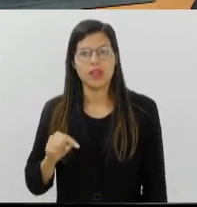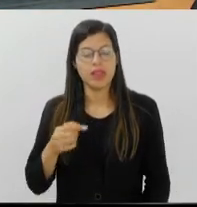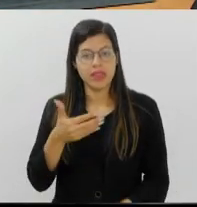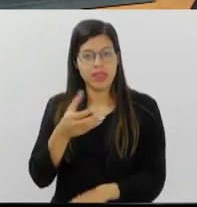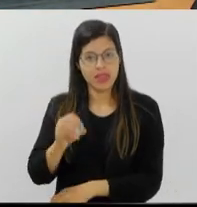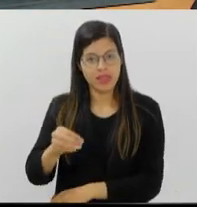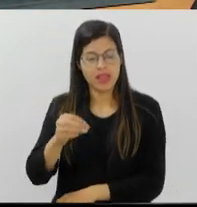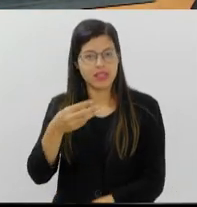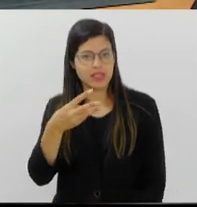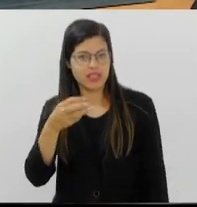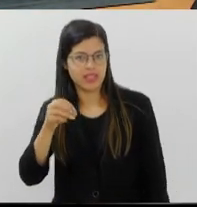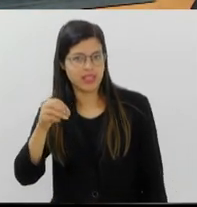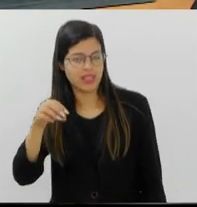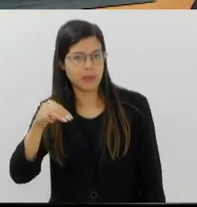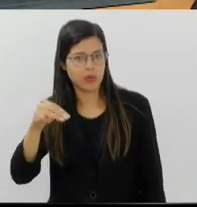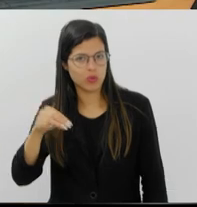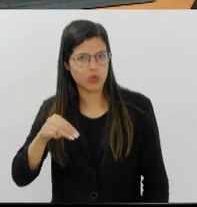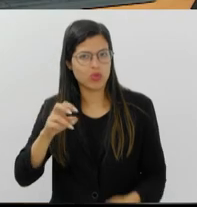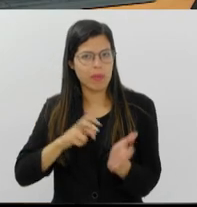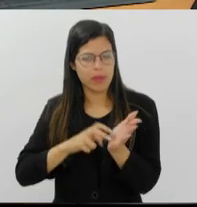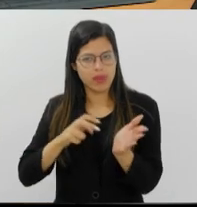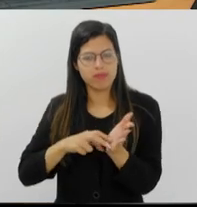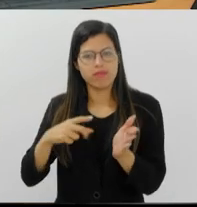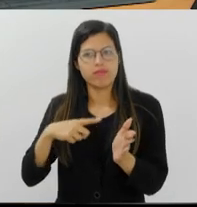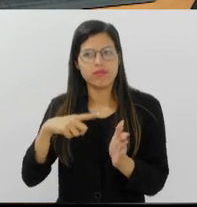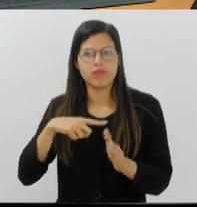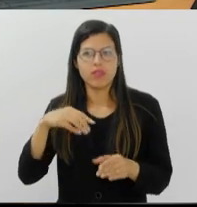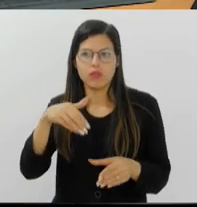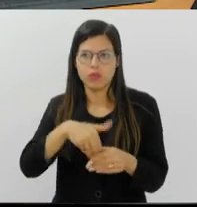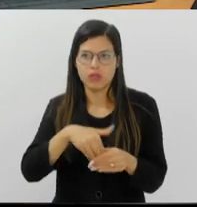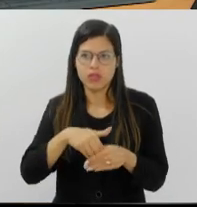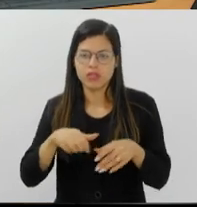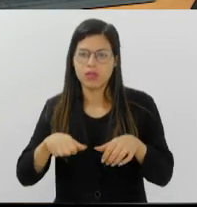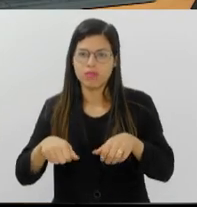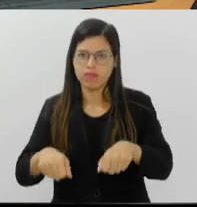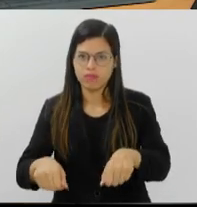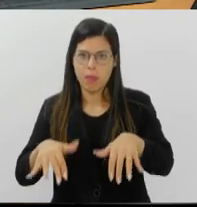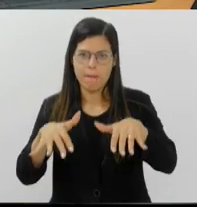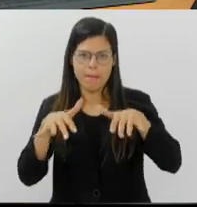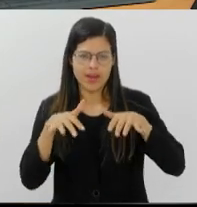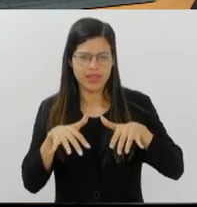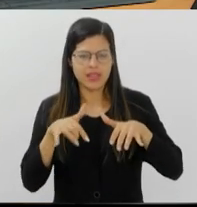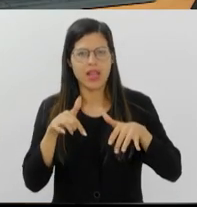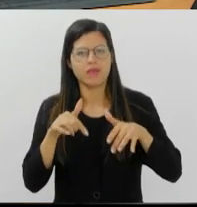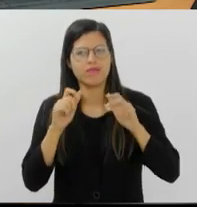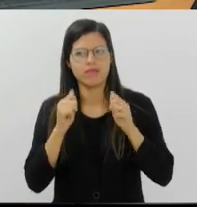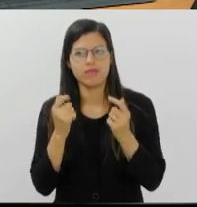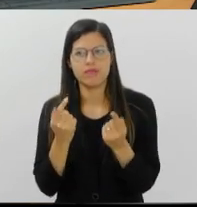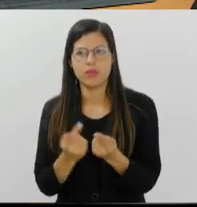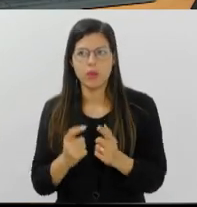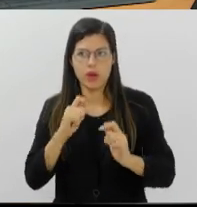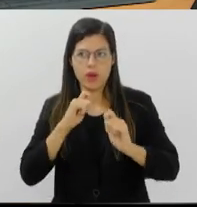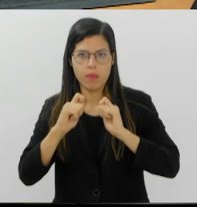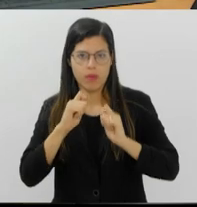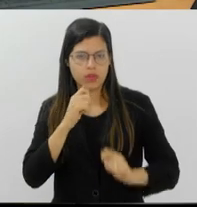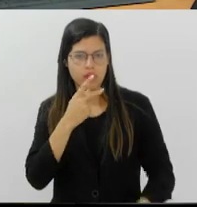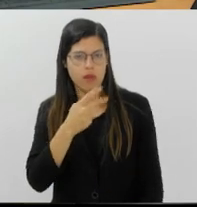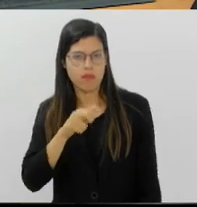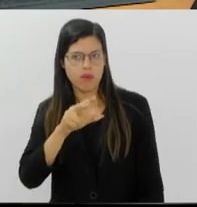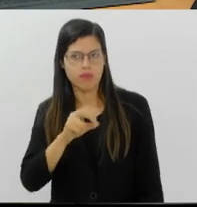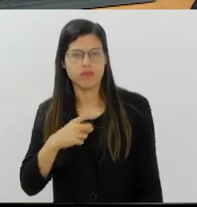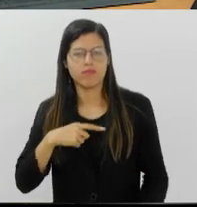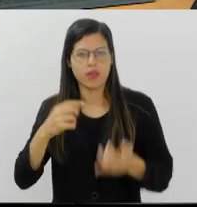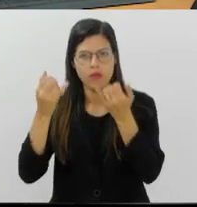da manhã, tem votação de projetos aqui no plenário da Alerj. E o repórter Paulo Vitor Viviani tem as informações das propostas de